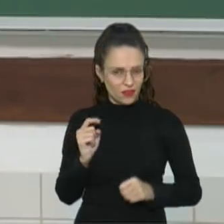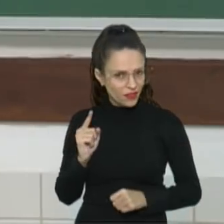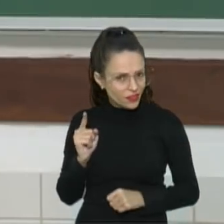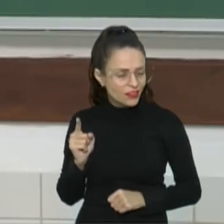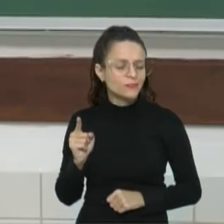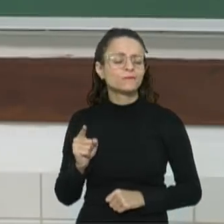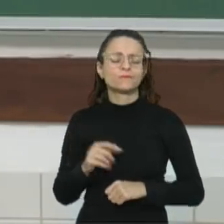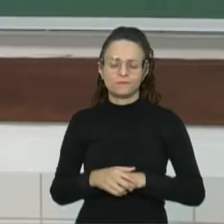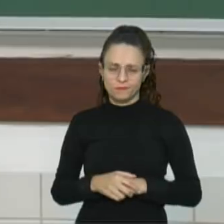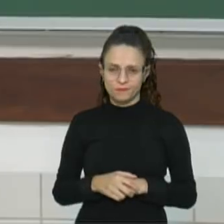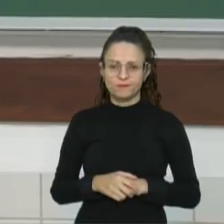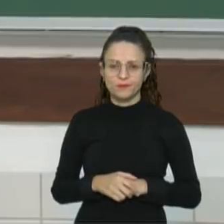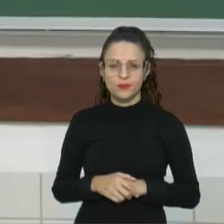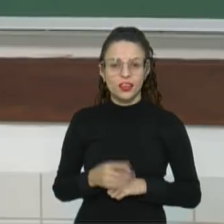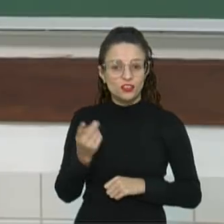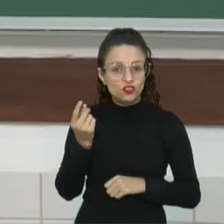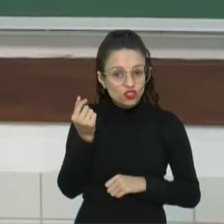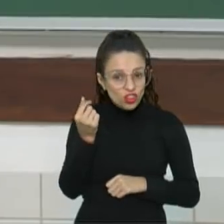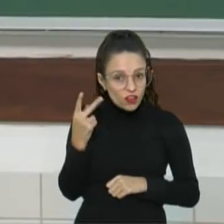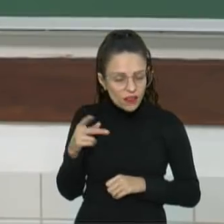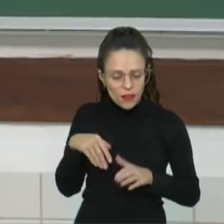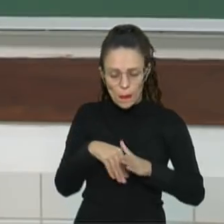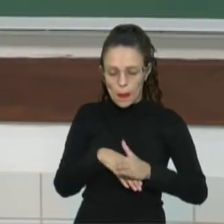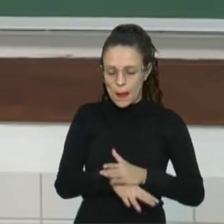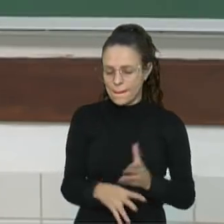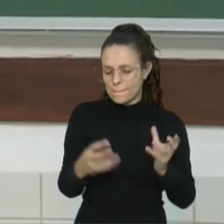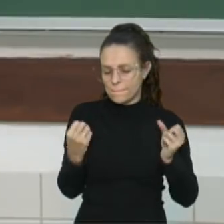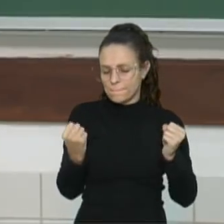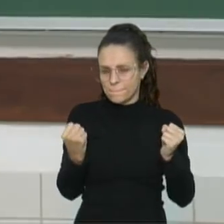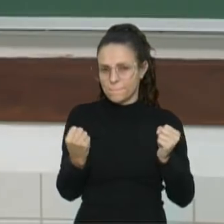dele emprestado, não. O dinheirinho dele ficava bem guardado.